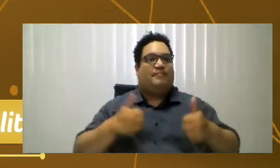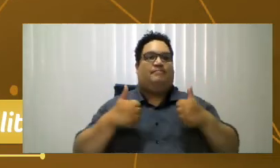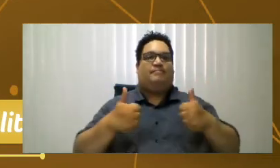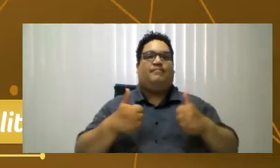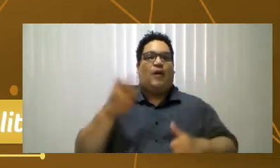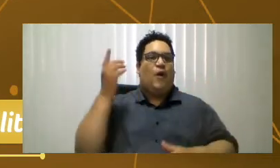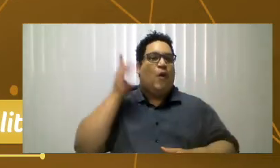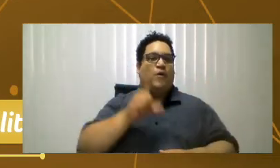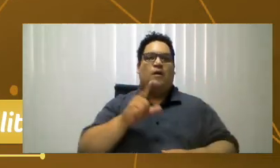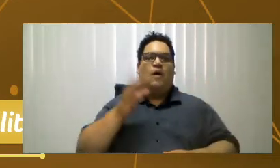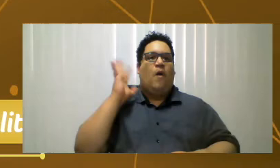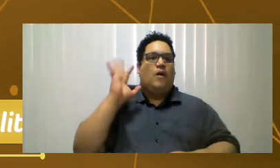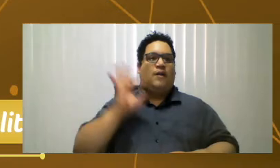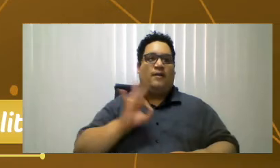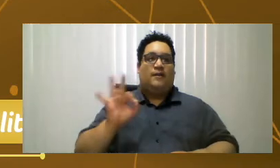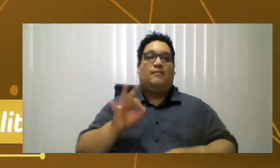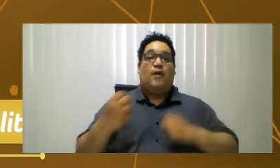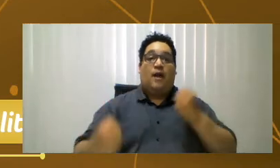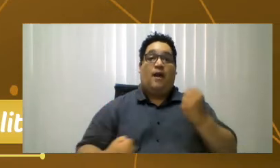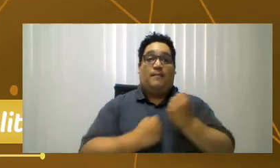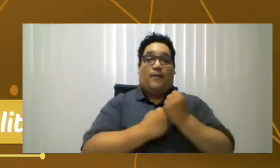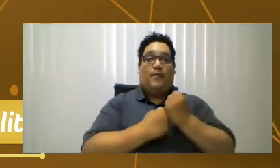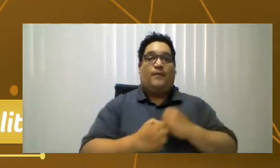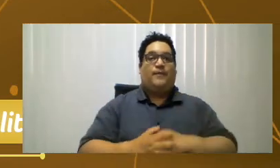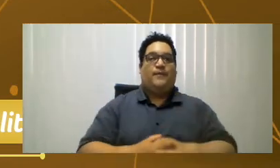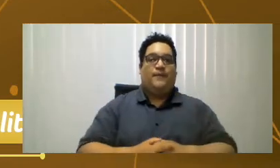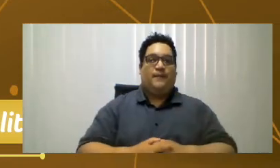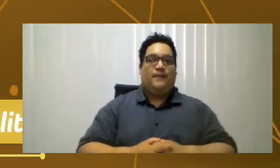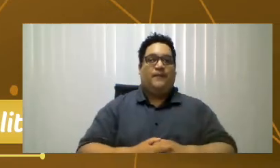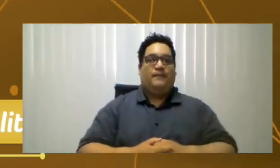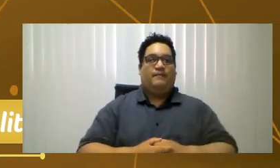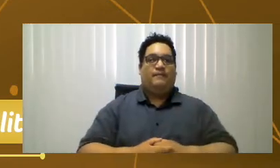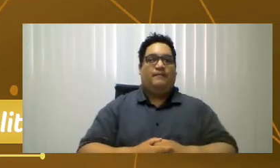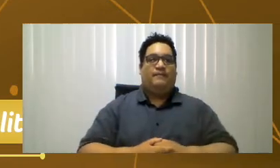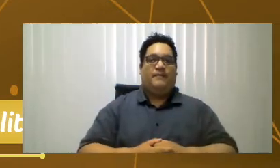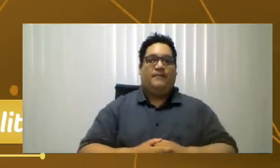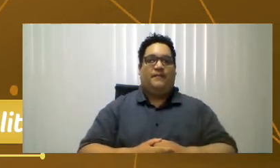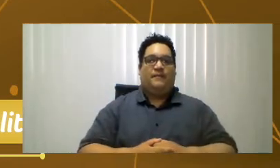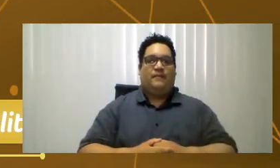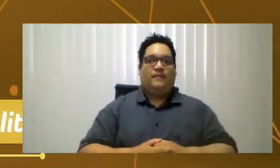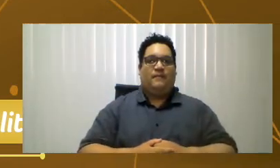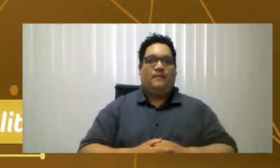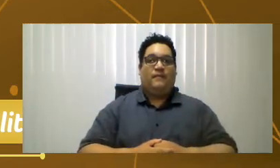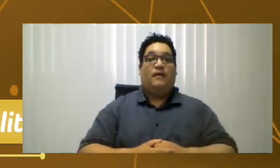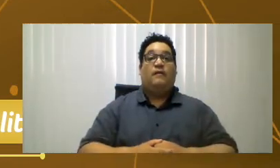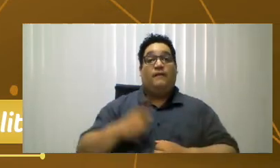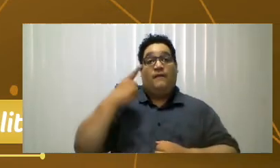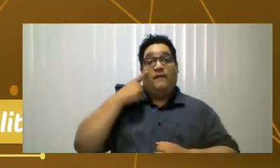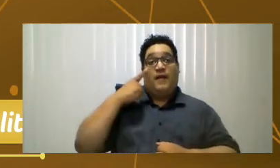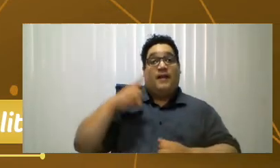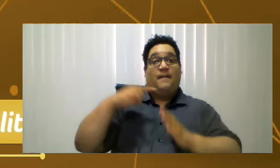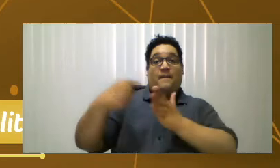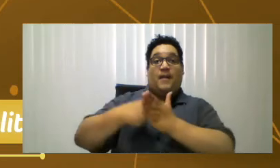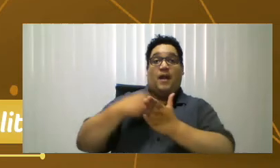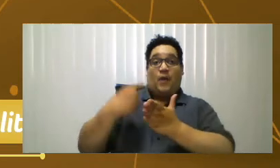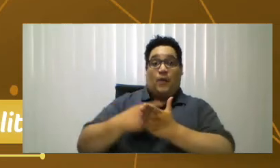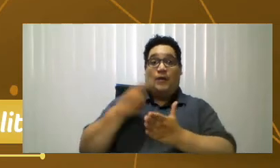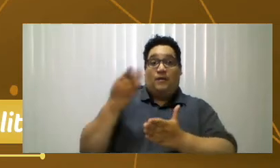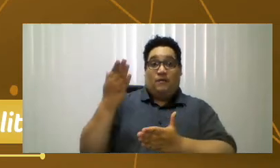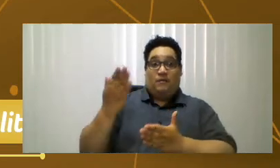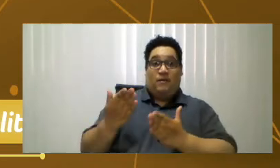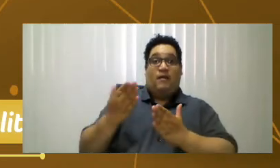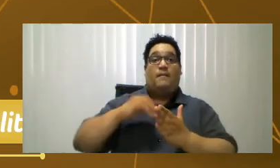o apoio que a gente recebe, tá? Silas, eu vou ler algumas perguntas aqui que seria